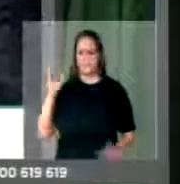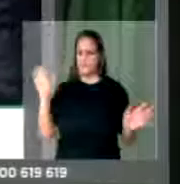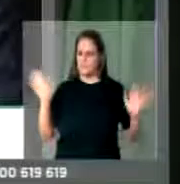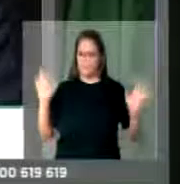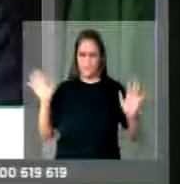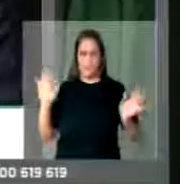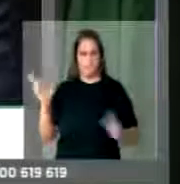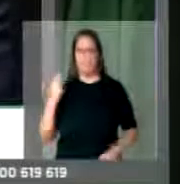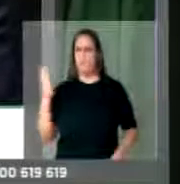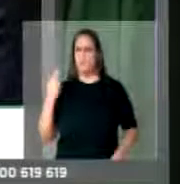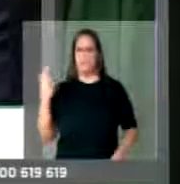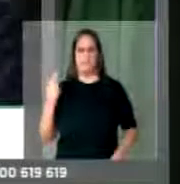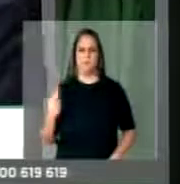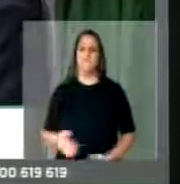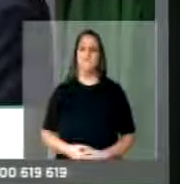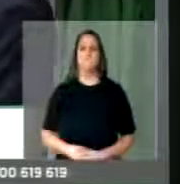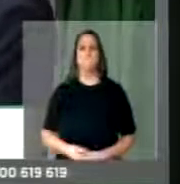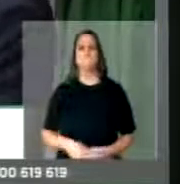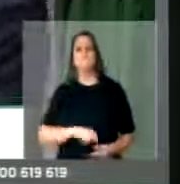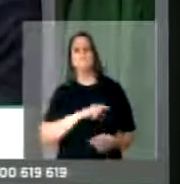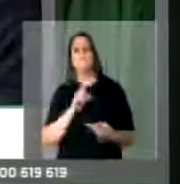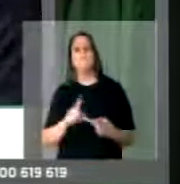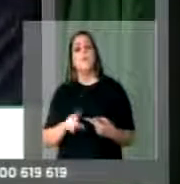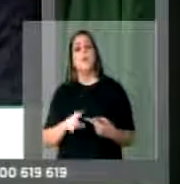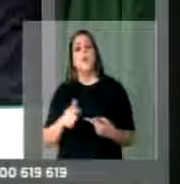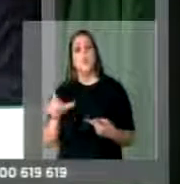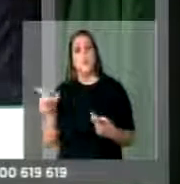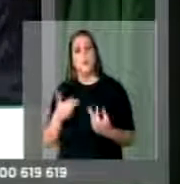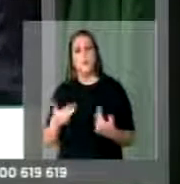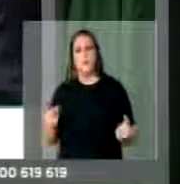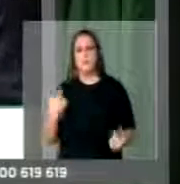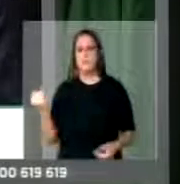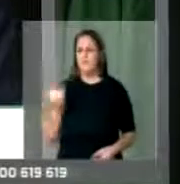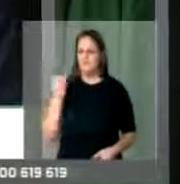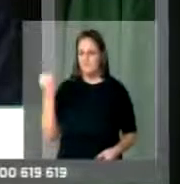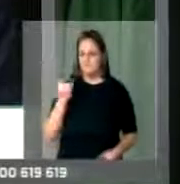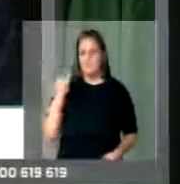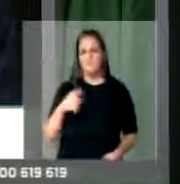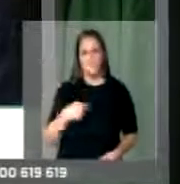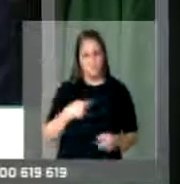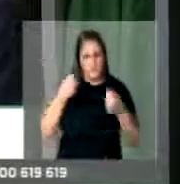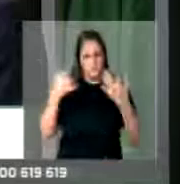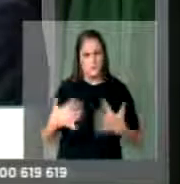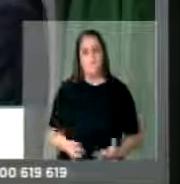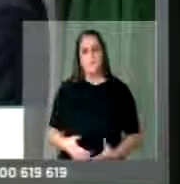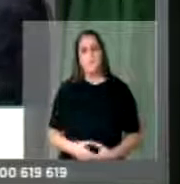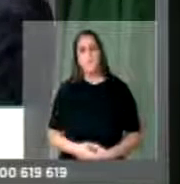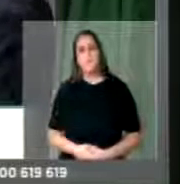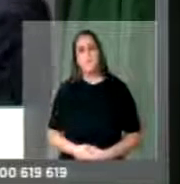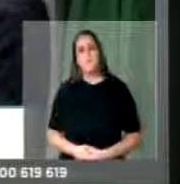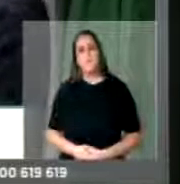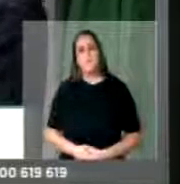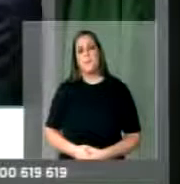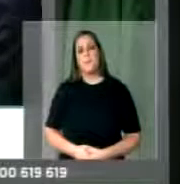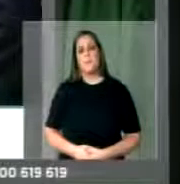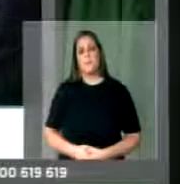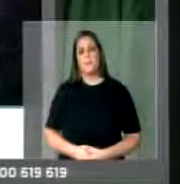há possibilidade. A outra questão que é fundamental nós colocarmos, que em relação